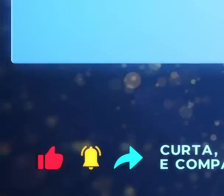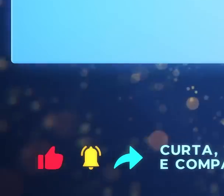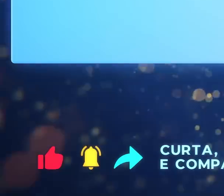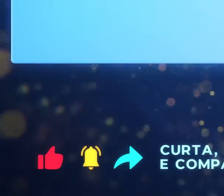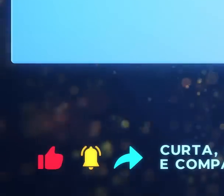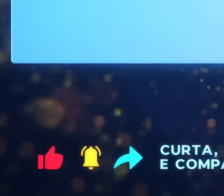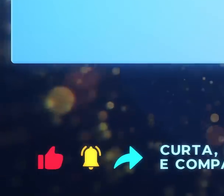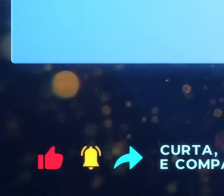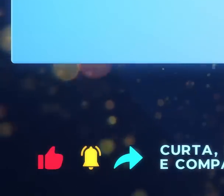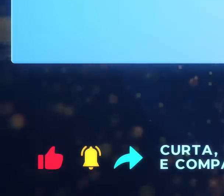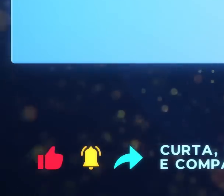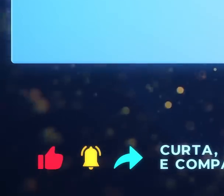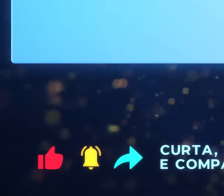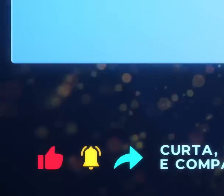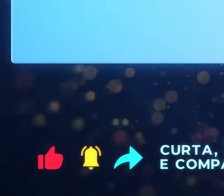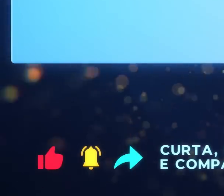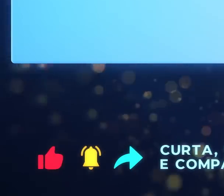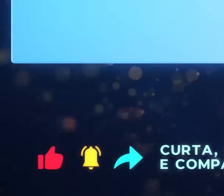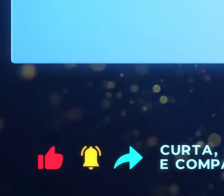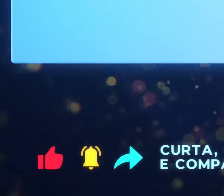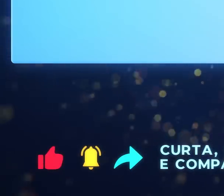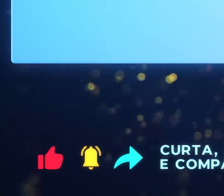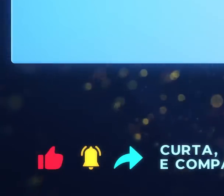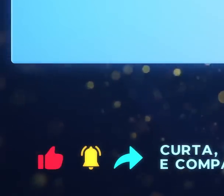e